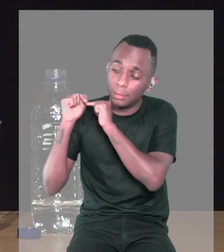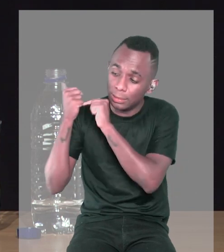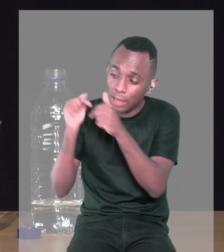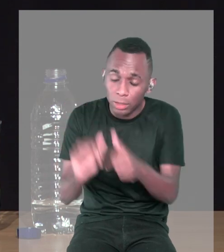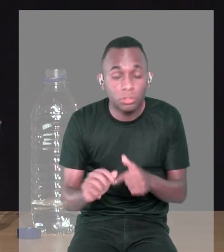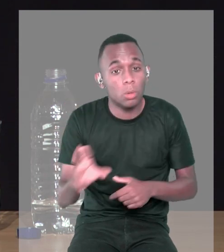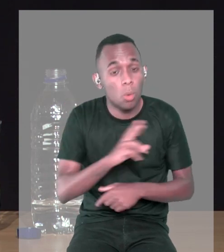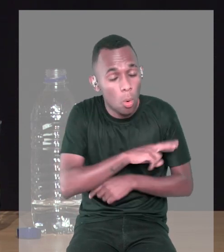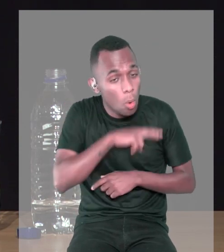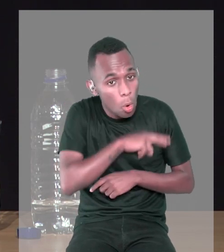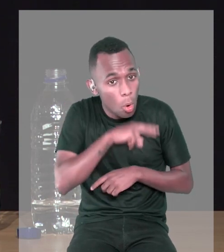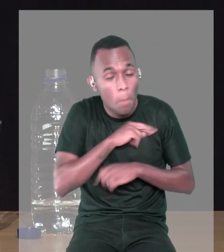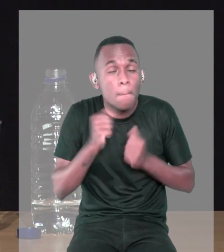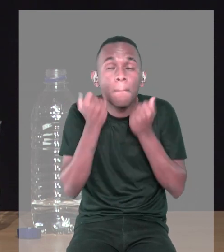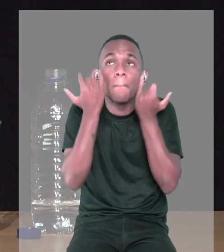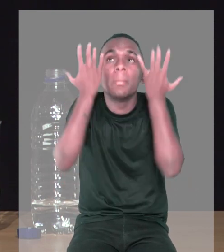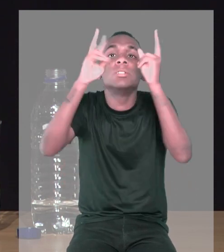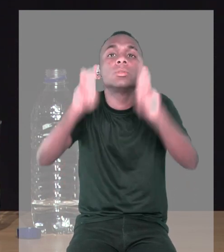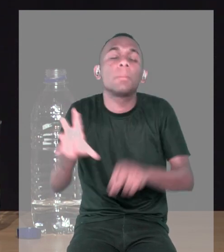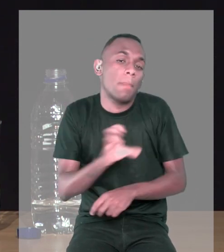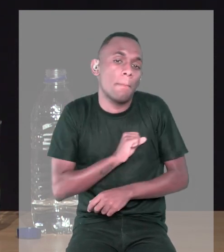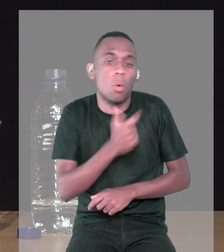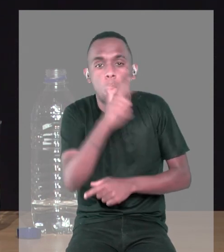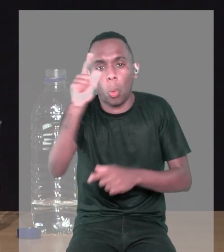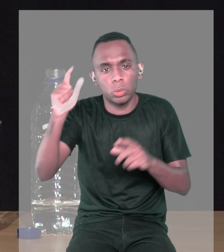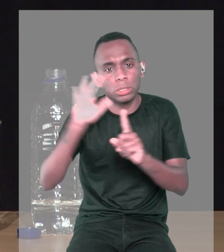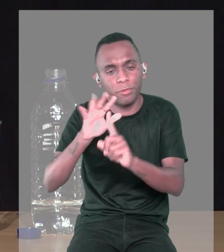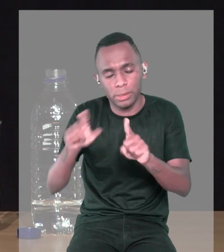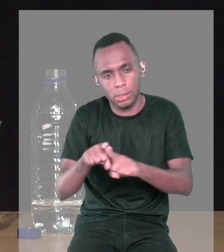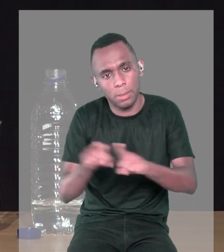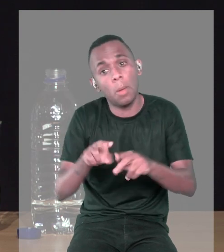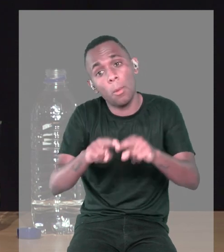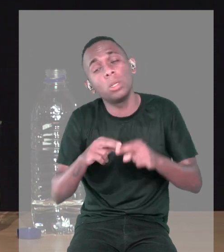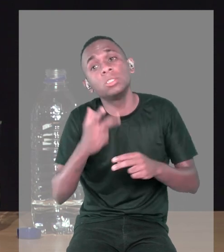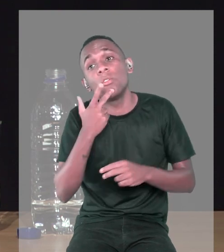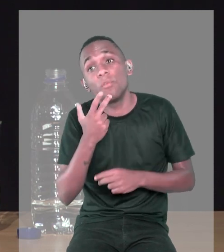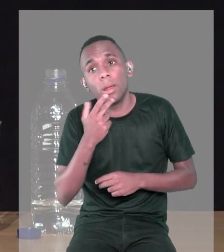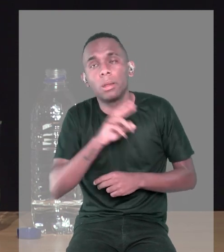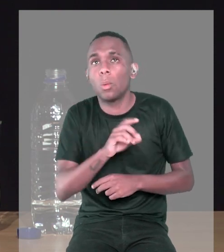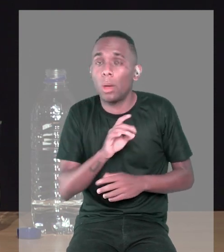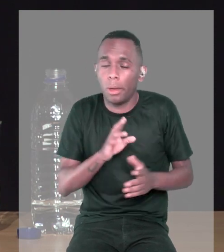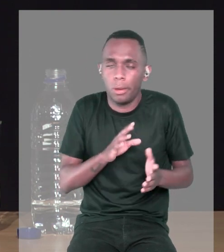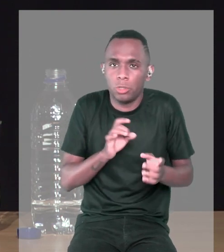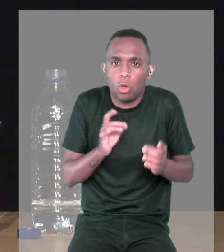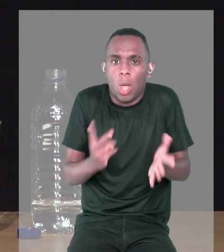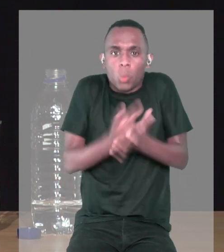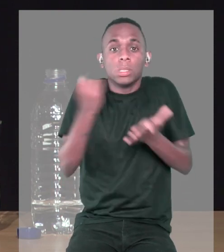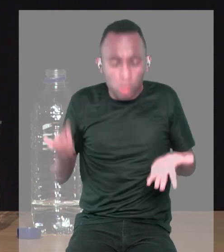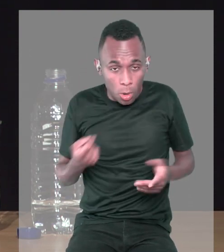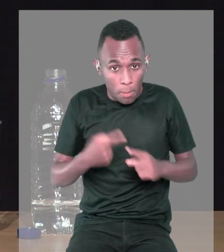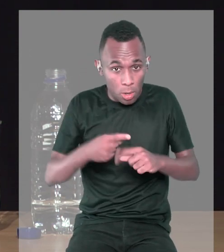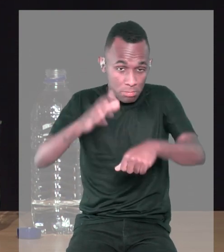por isso que eu falei, não é mero acaso, que quando ele mesmo diz, que a carta é muito curta, é uma carta, mas ele diz, eu poderia